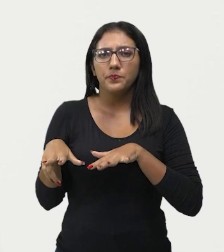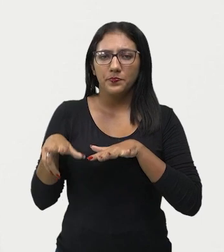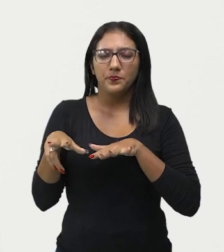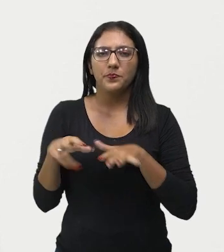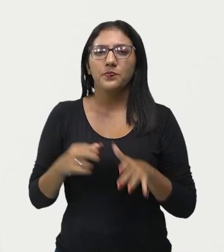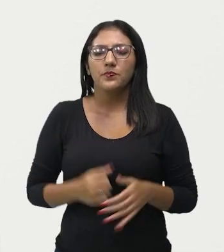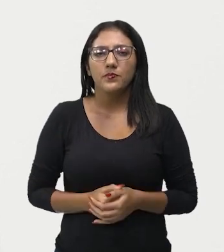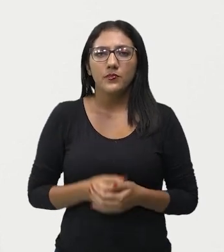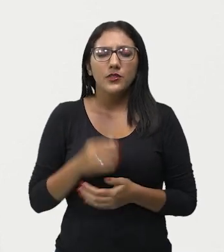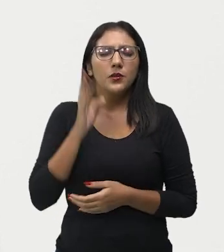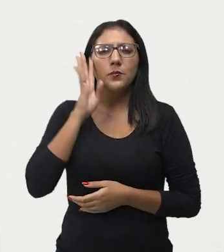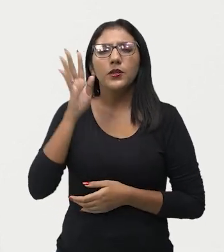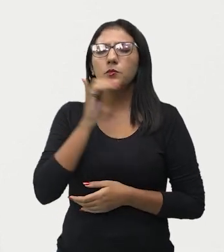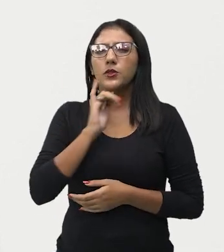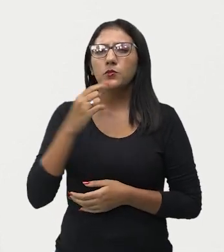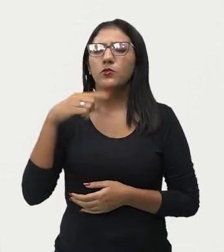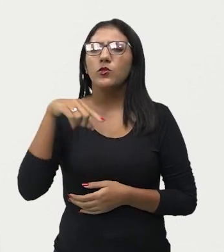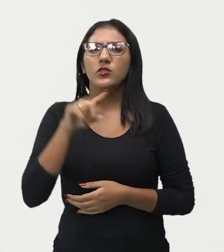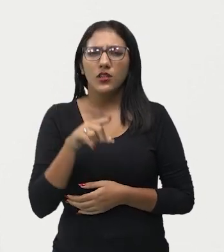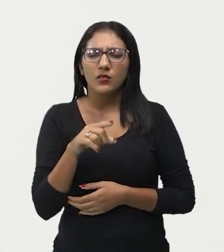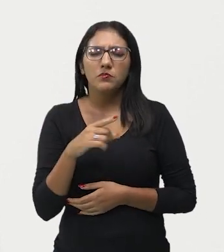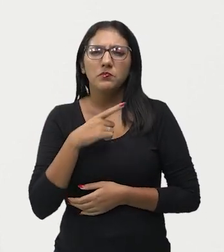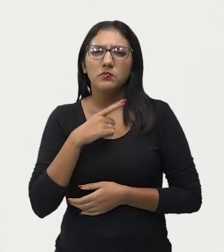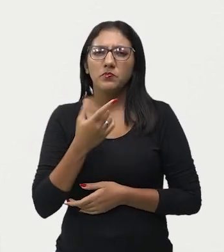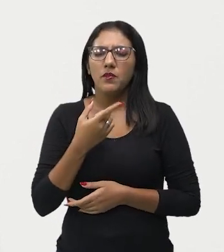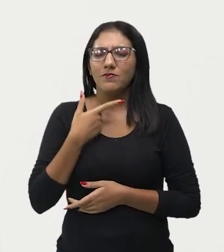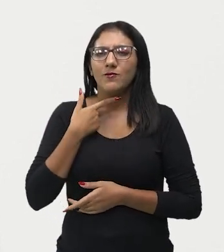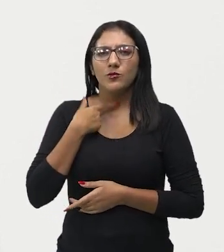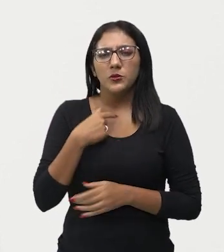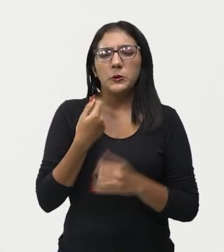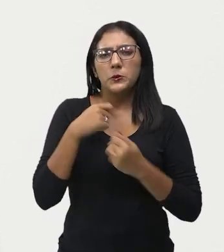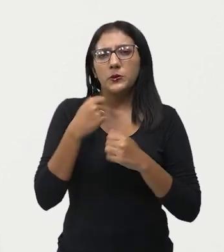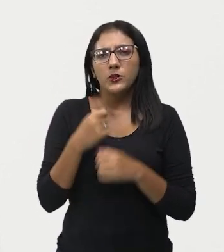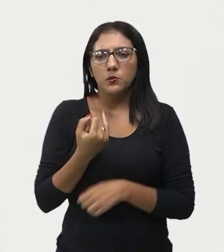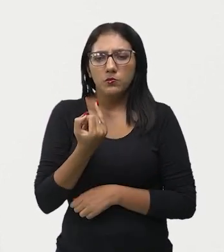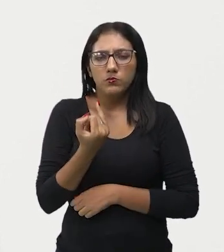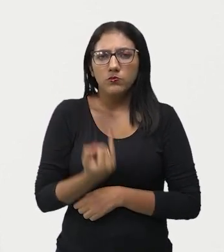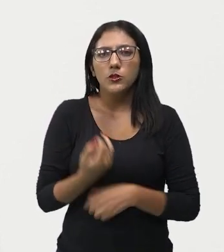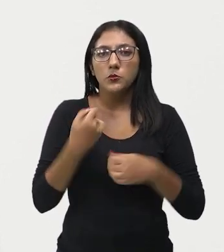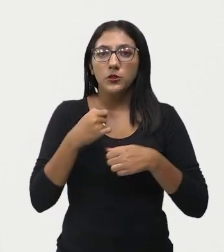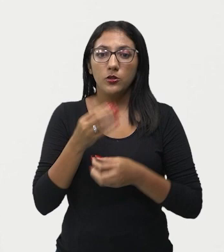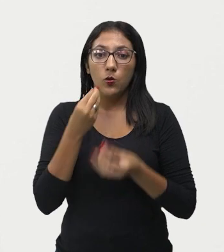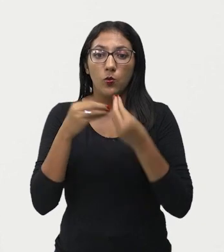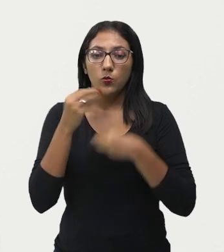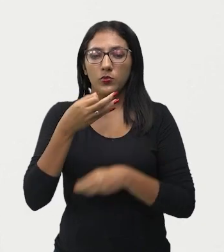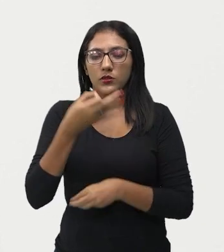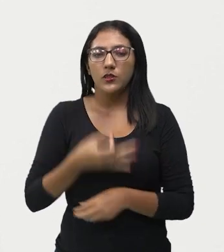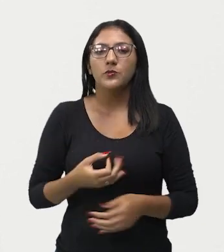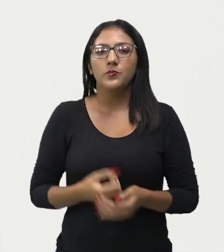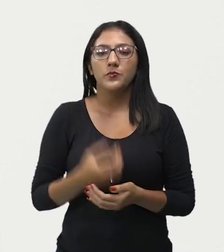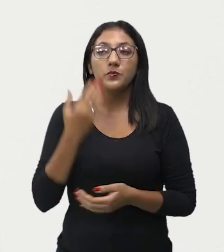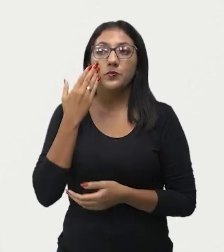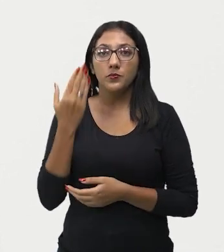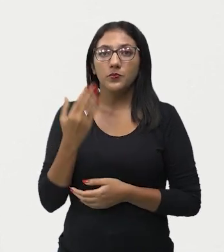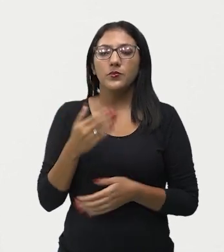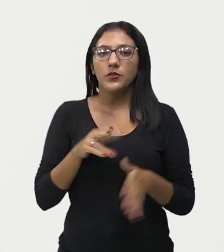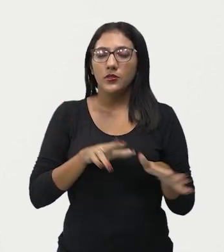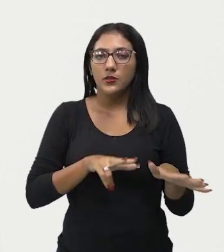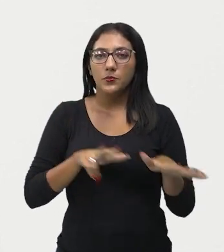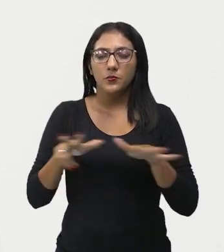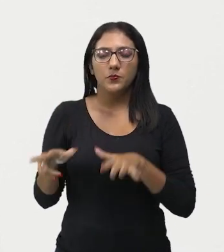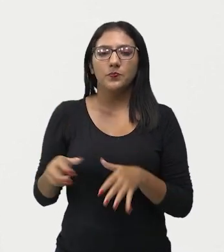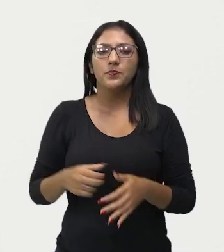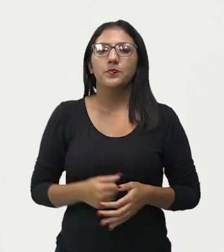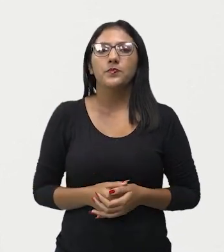aí que você pretende, né, fazer uma dieta e aí essa tabela tem aqui a dieta semanal. Perceba